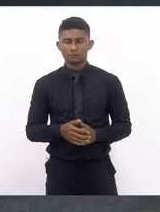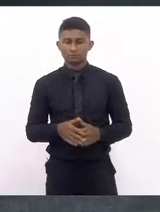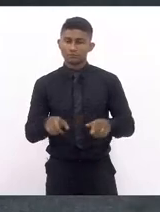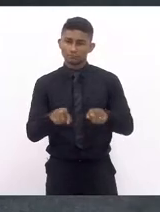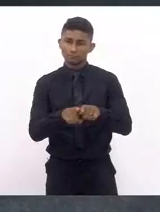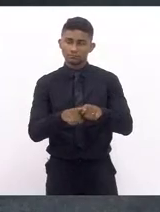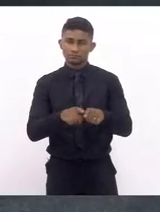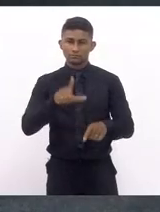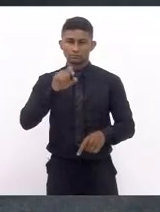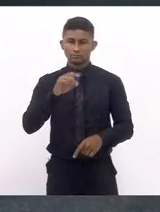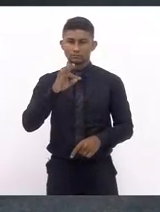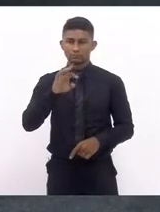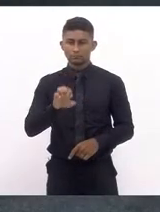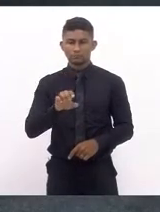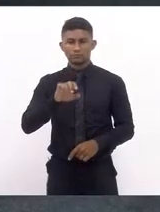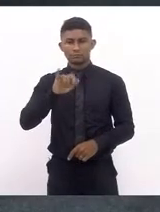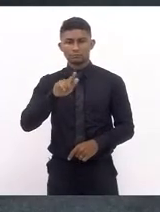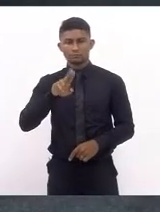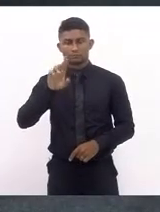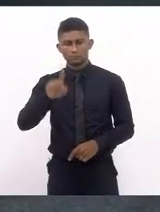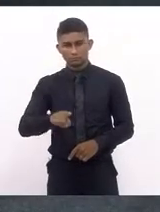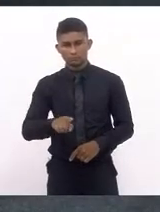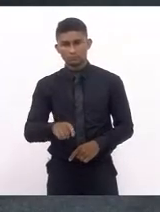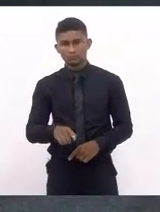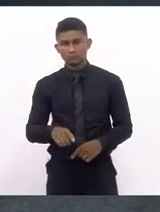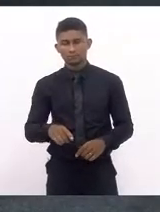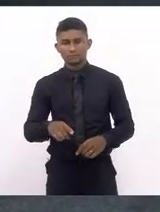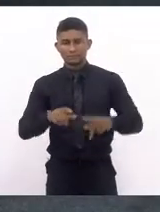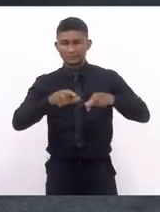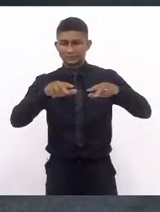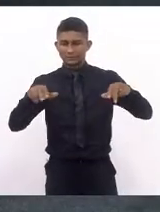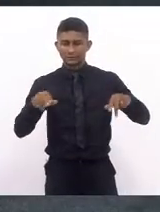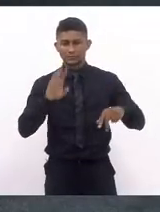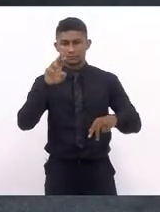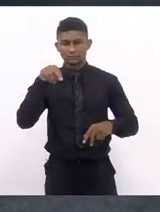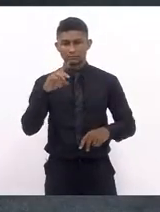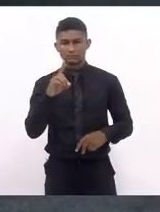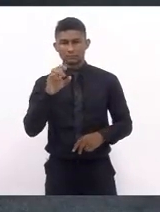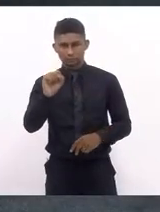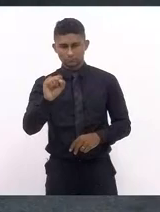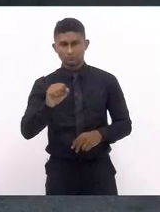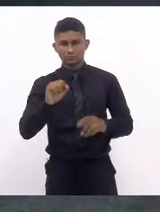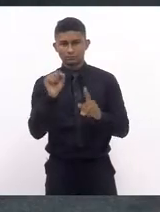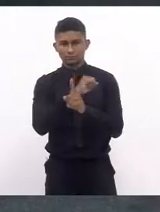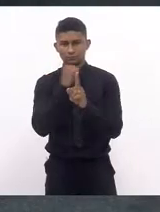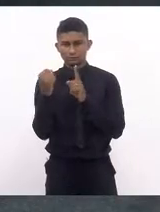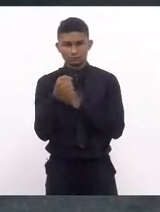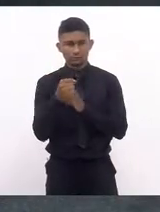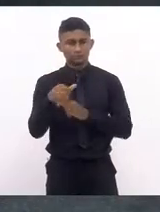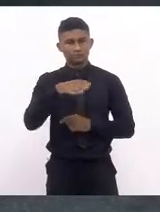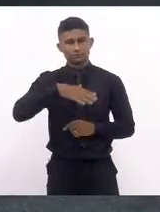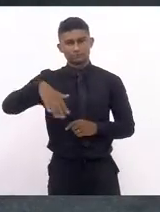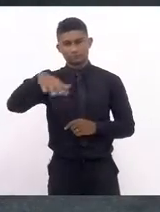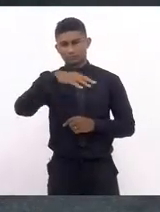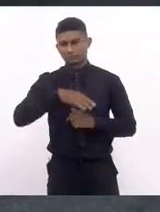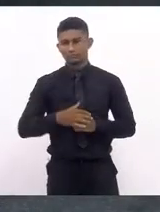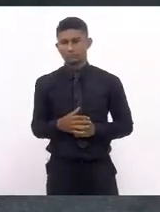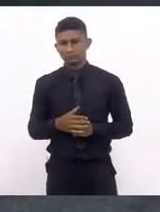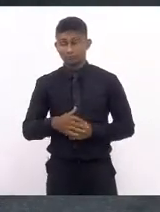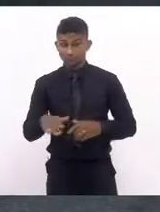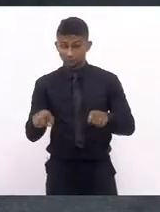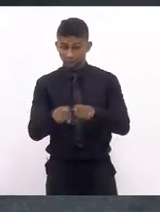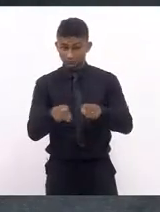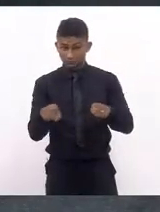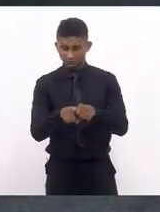igual a que teve recursos do BNDS na sociedade com a mesma e e a